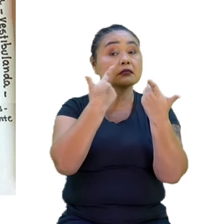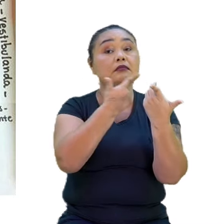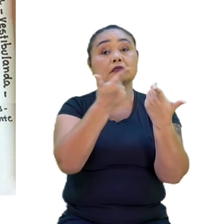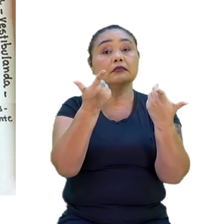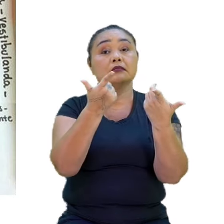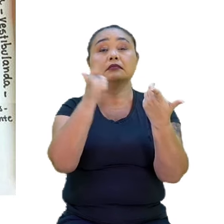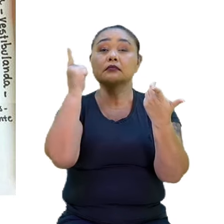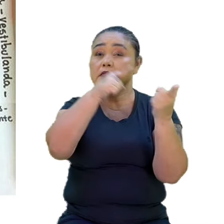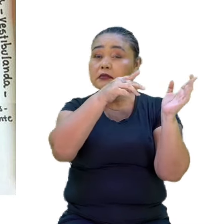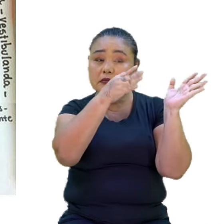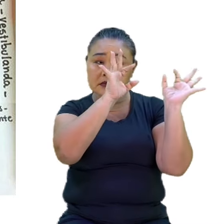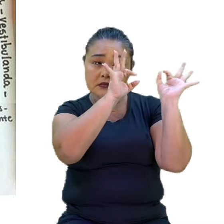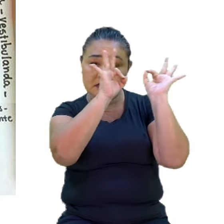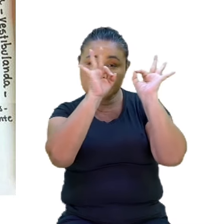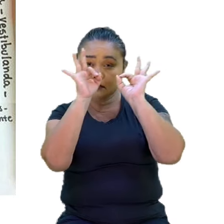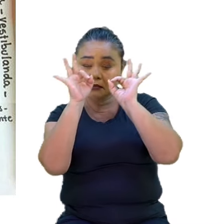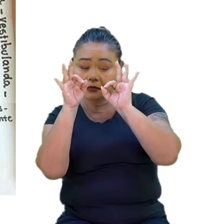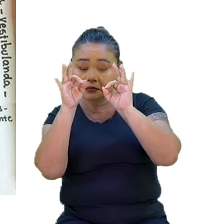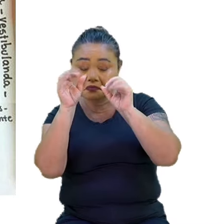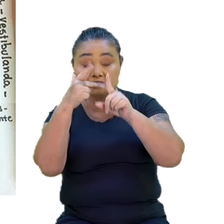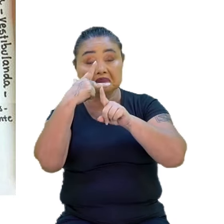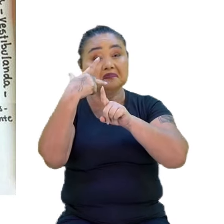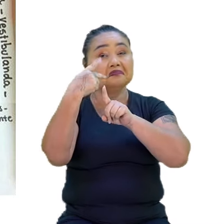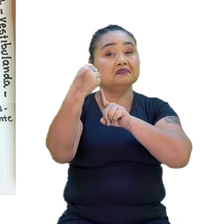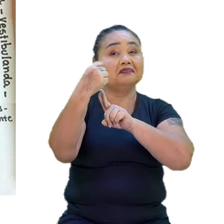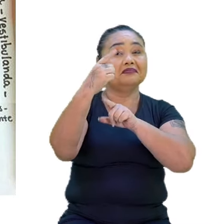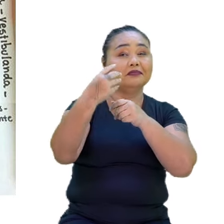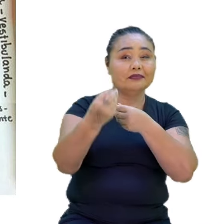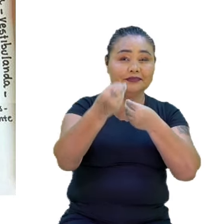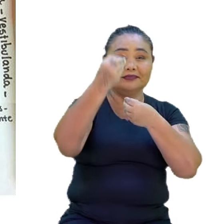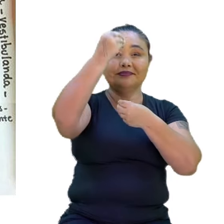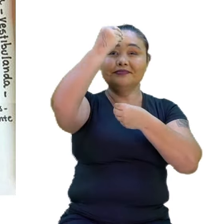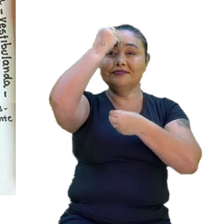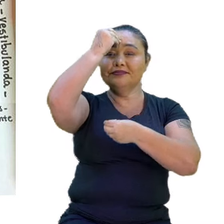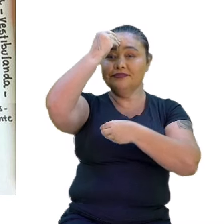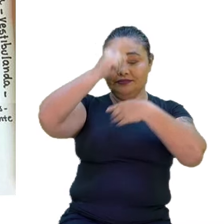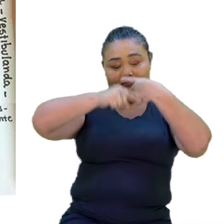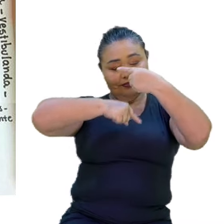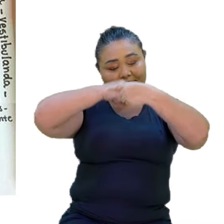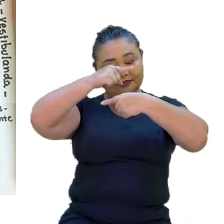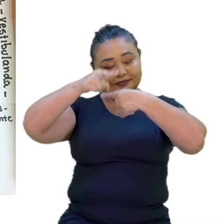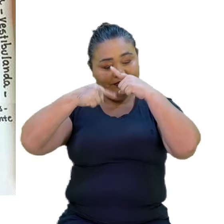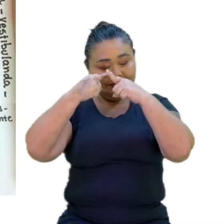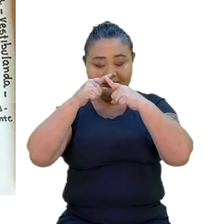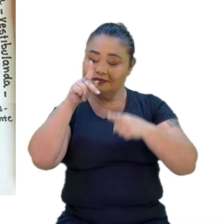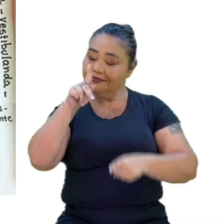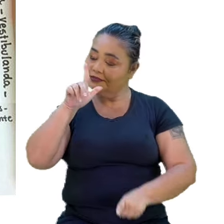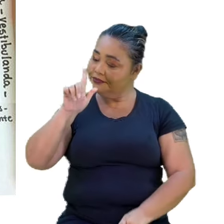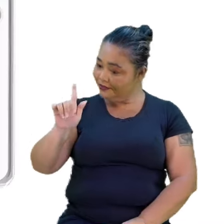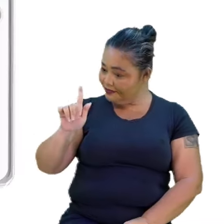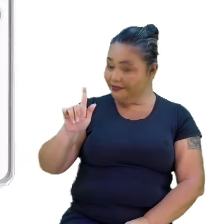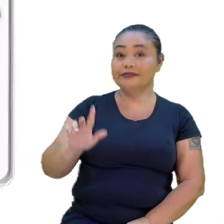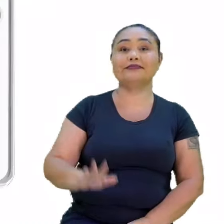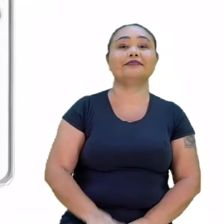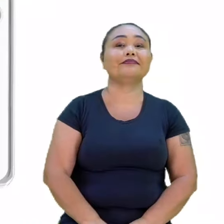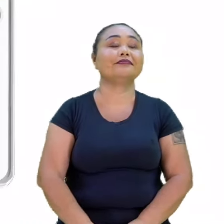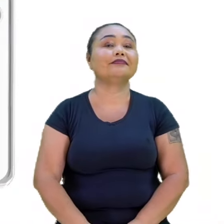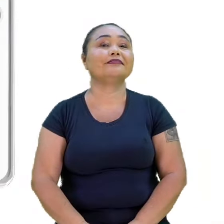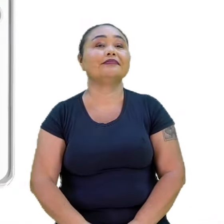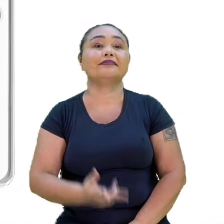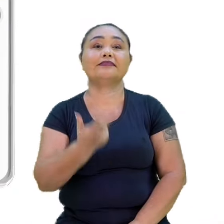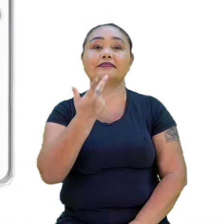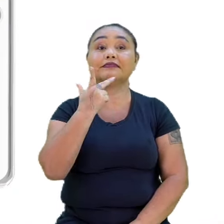tudo isso foi sucesso na progressão geométrica certinho Muito bem então ainda falando de